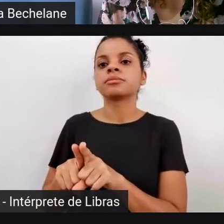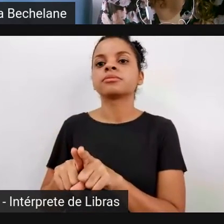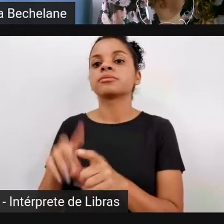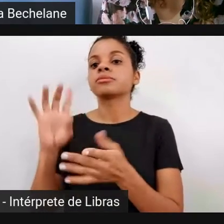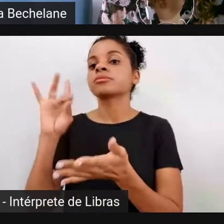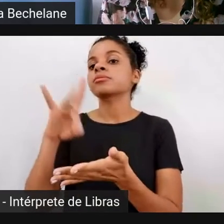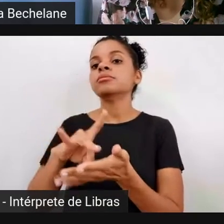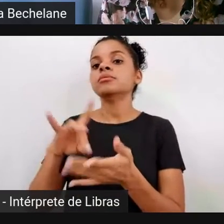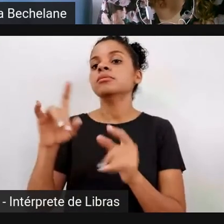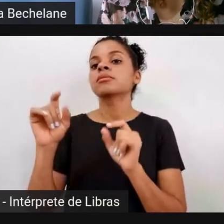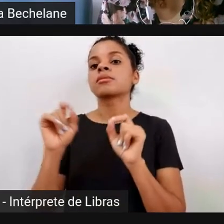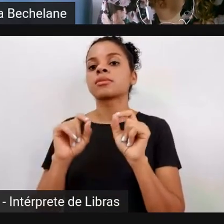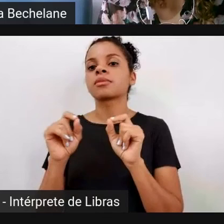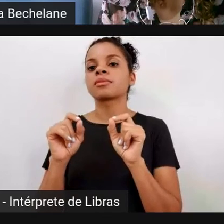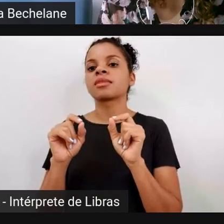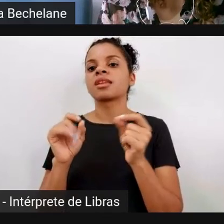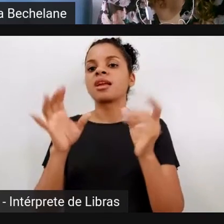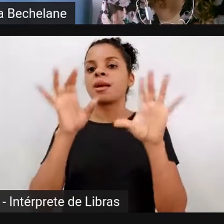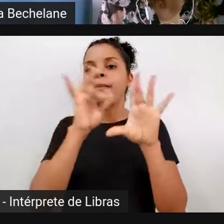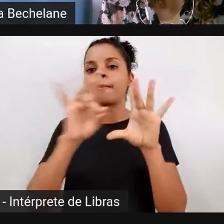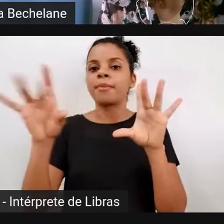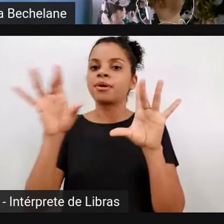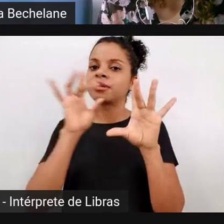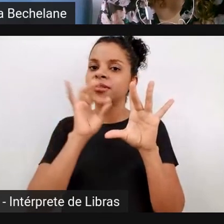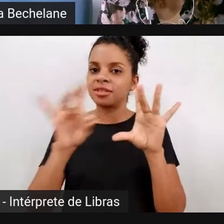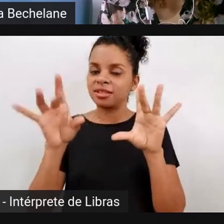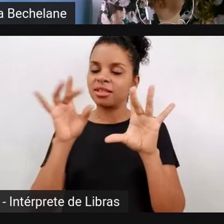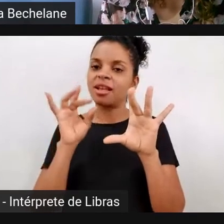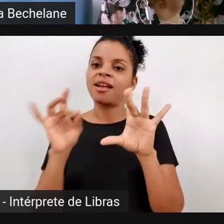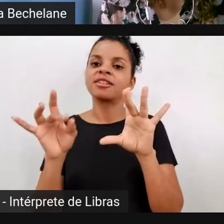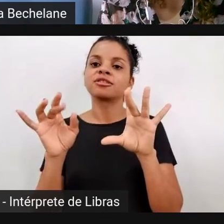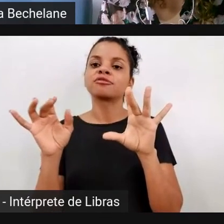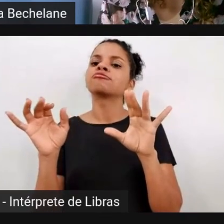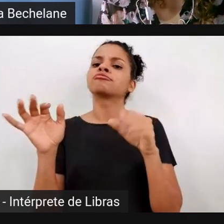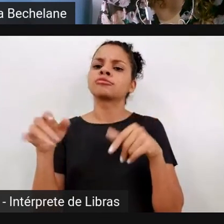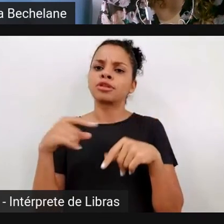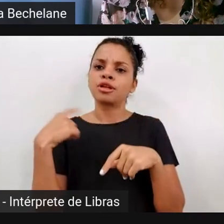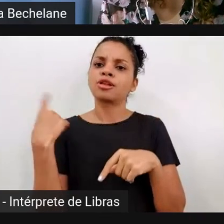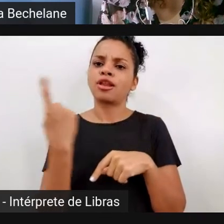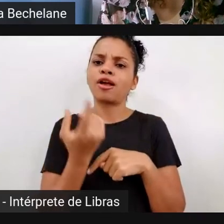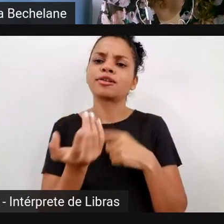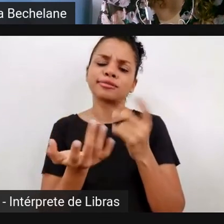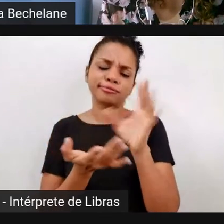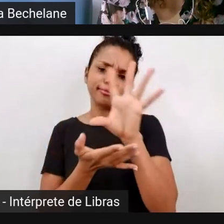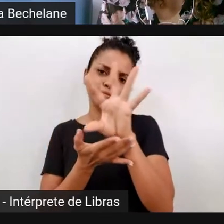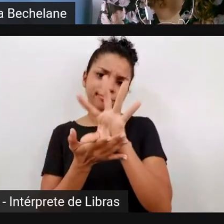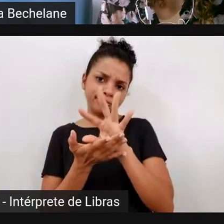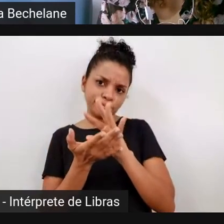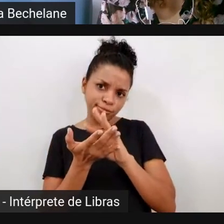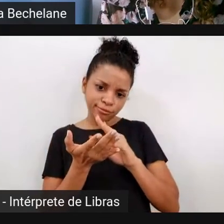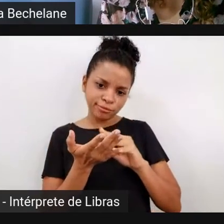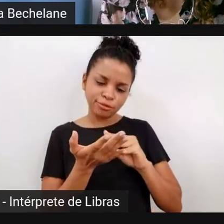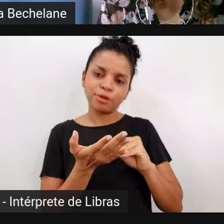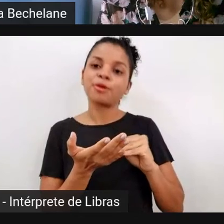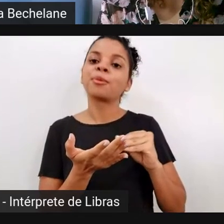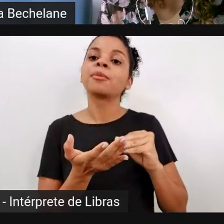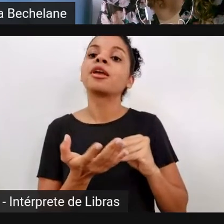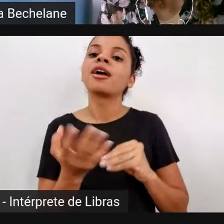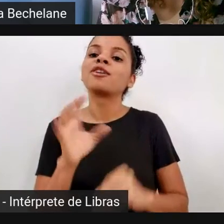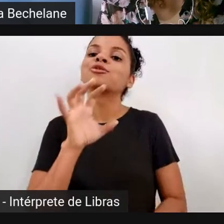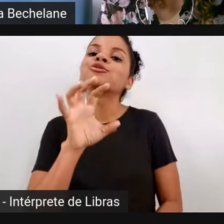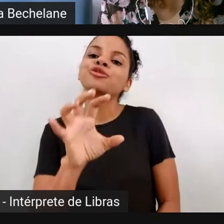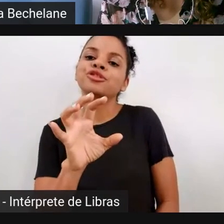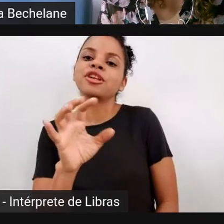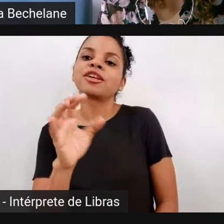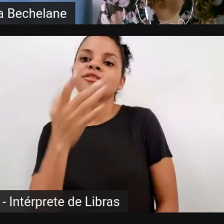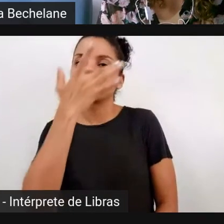gente surfa na onda da própria plataforma, do próprio TikTok, e que para mim, pessoalmente, é muito nonsense, e as pessoas amam, é como se